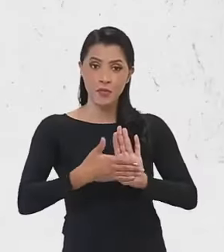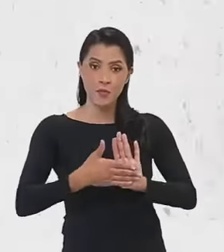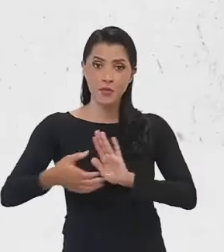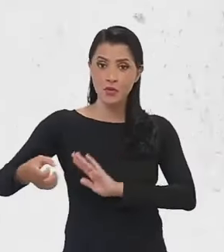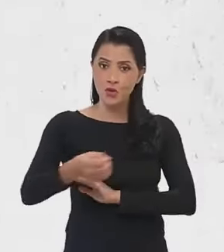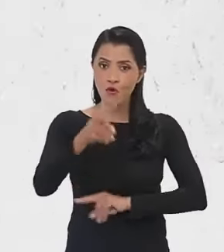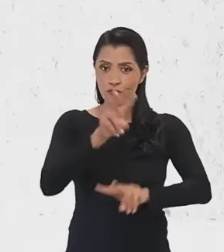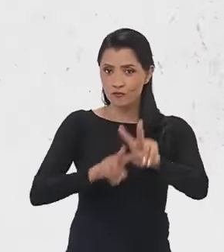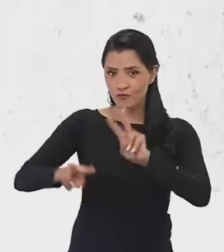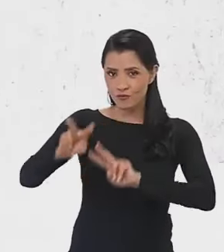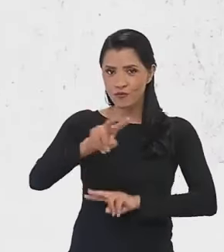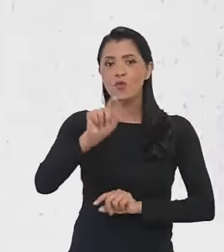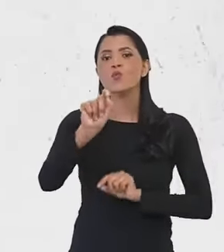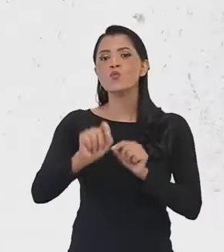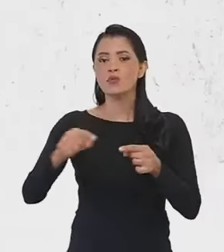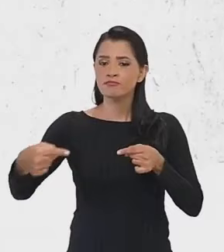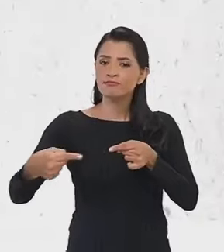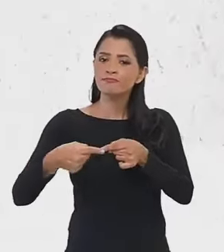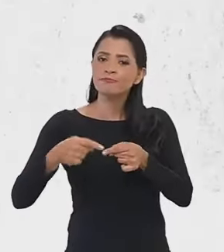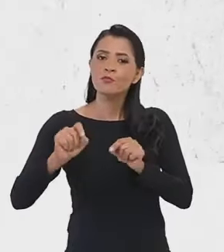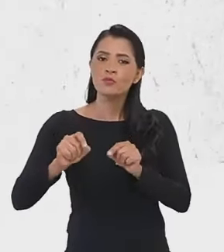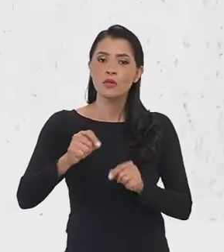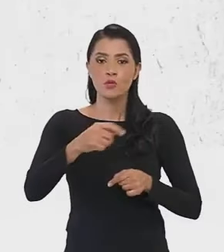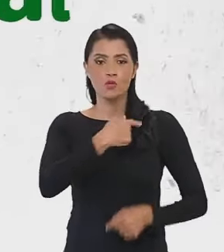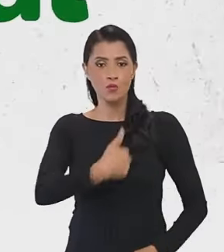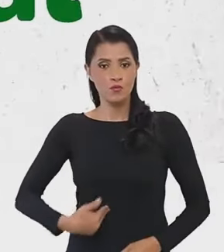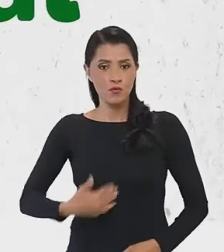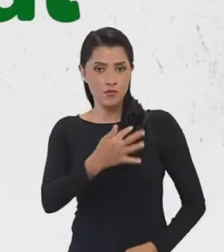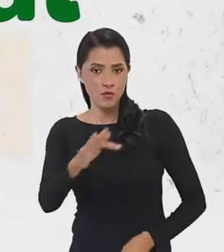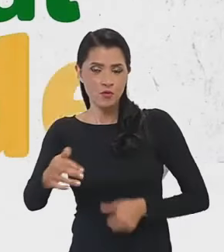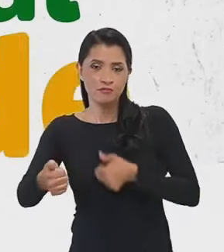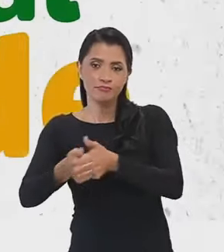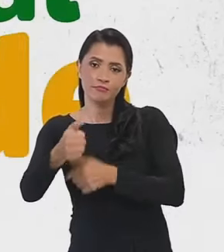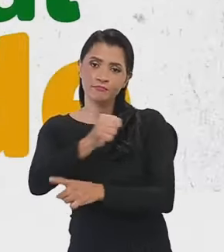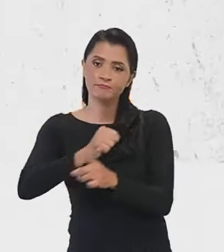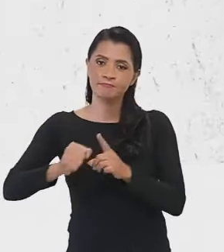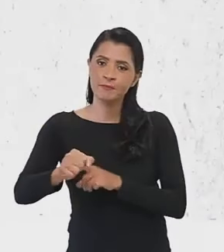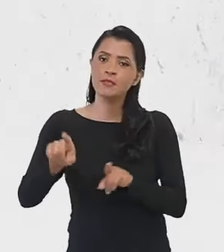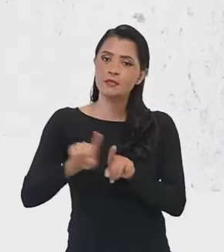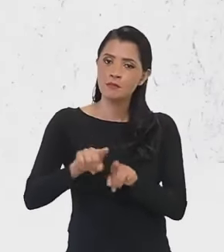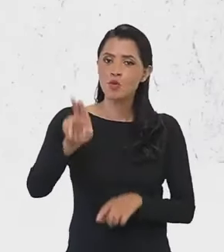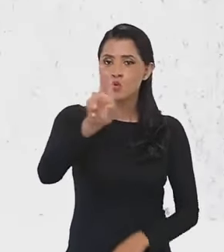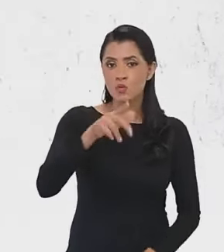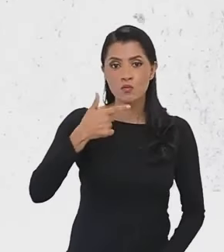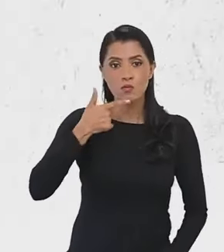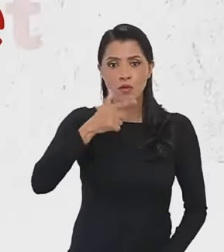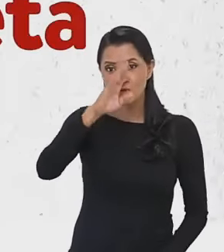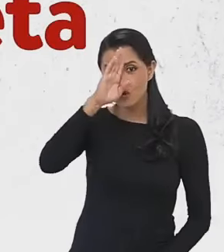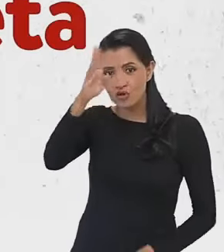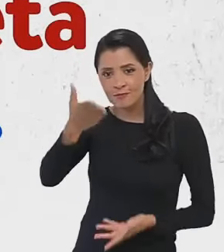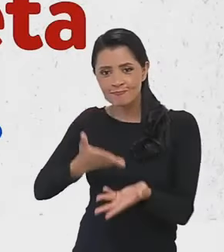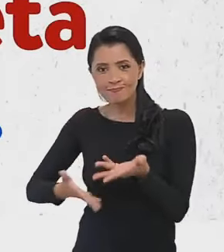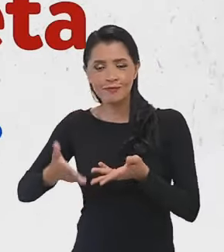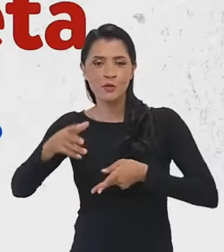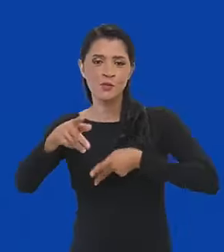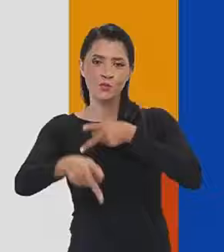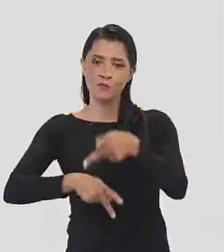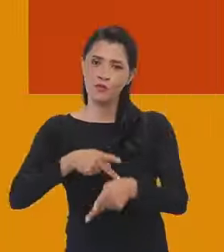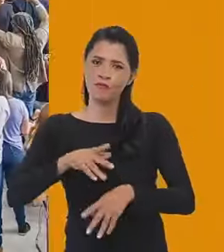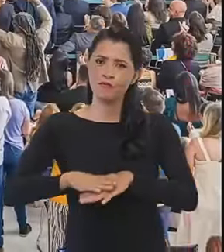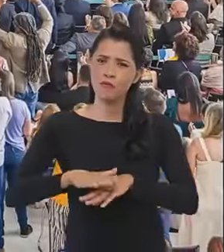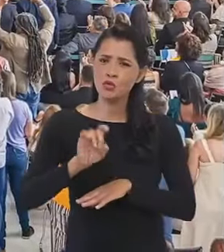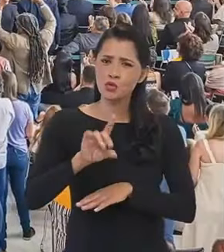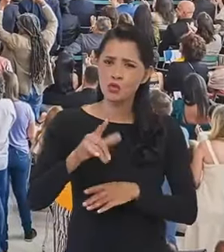a proposta da nova identidade aproximar O governo federal da sociedade e abraçar uma linguagem Direta com o público